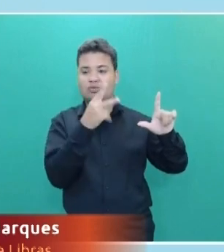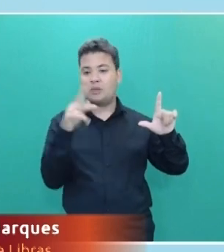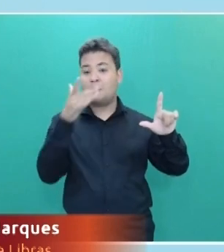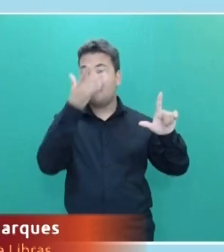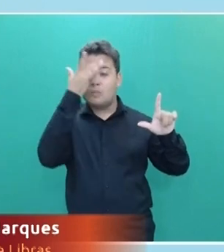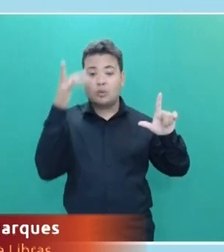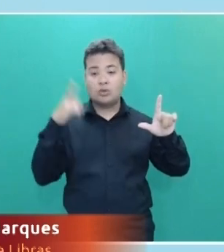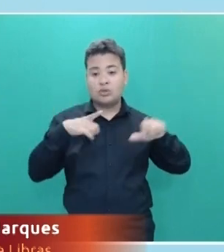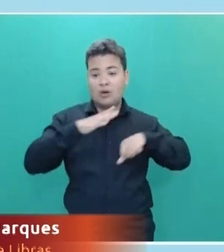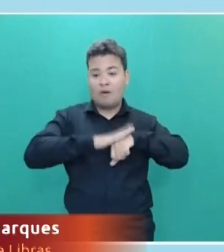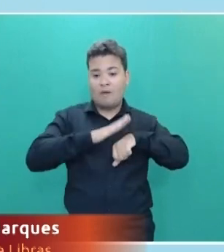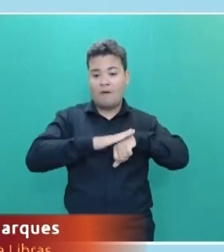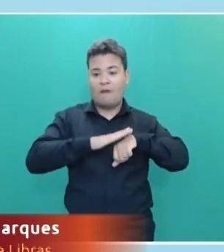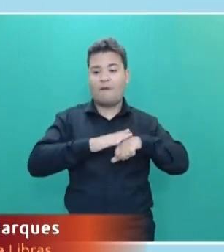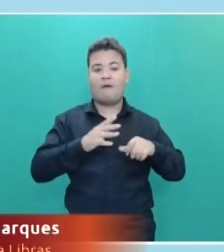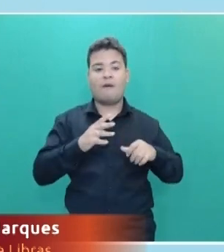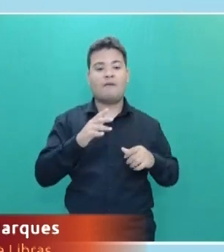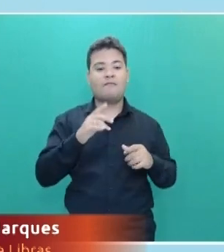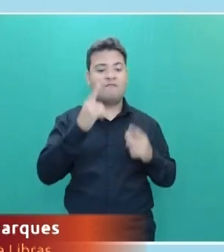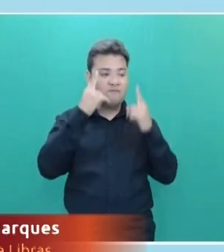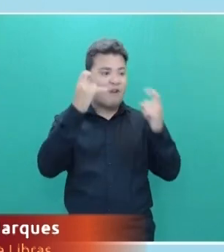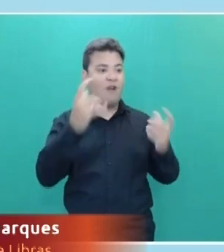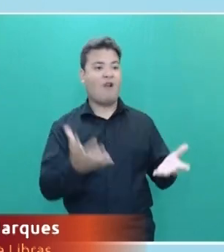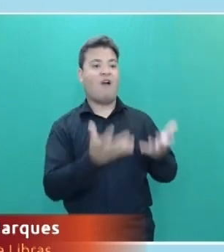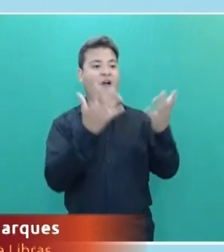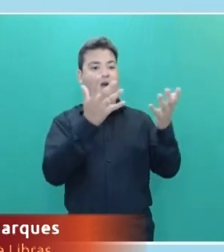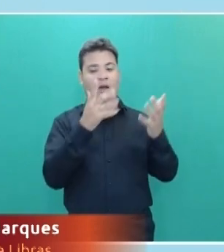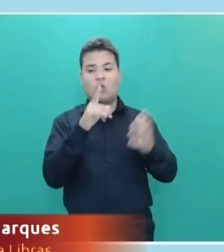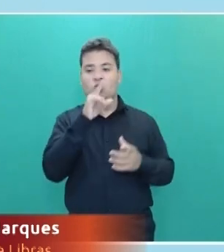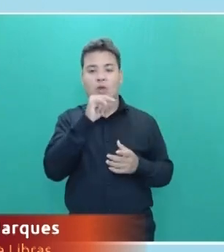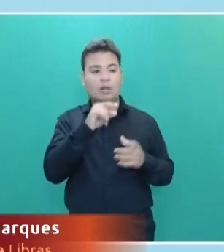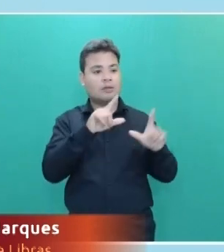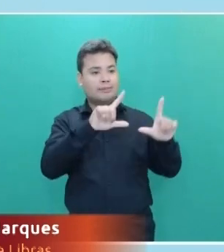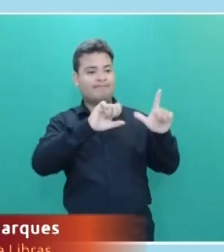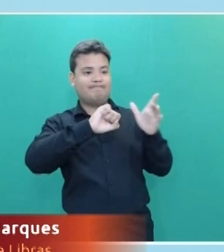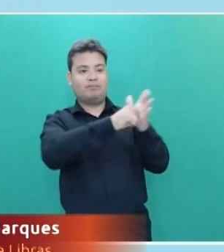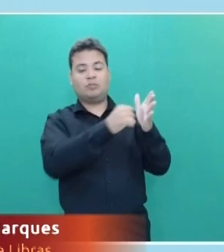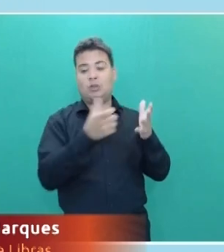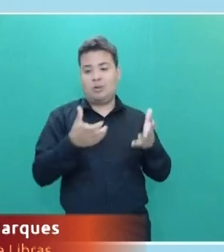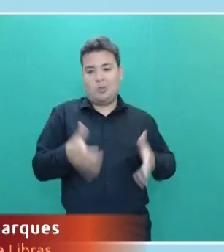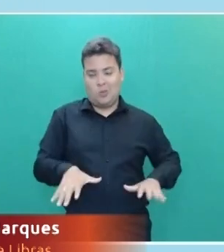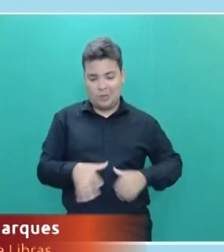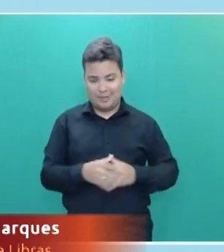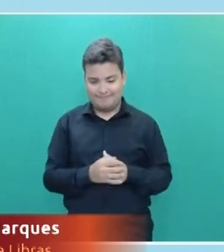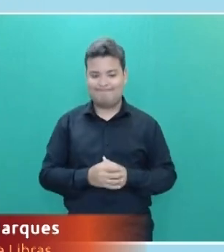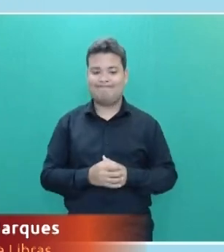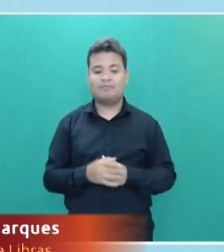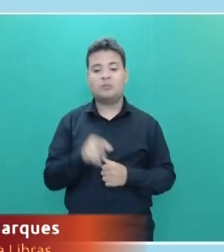essa ode à violência. Como é que você, pensando sobre violência, pode nos falar algo sobre isso?